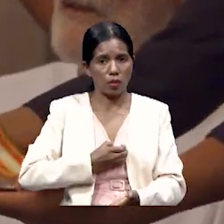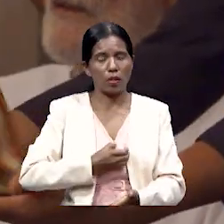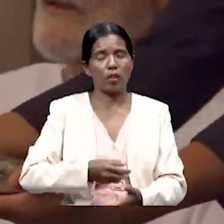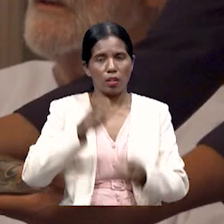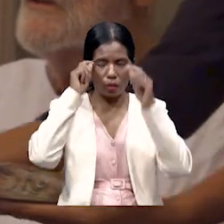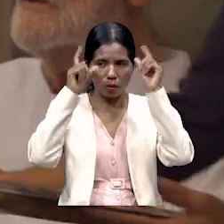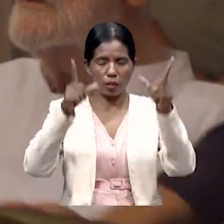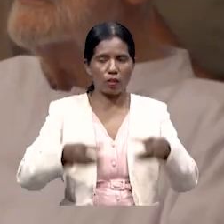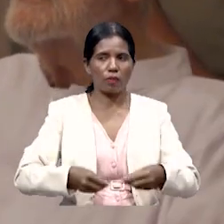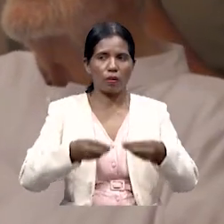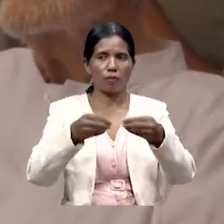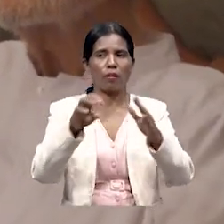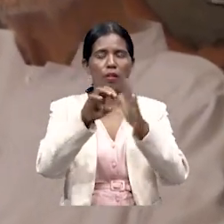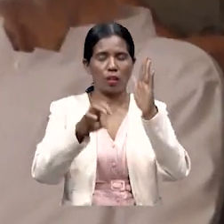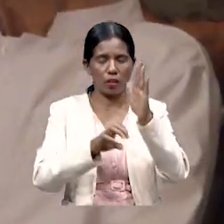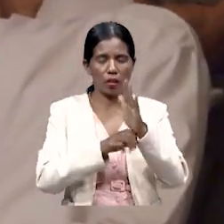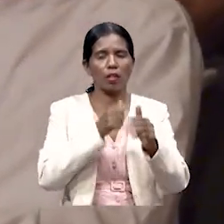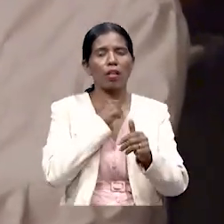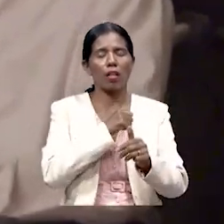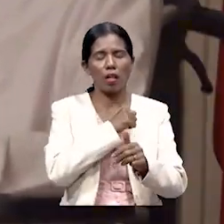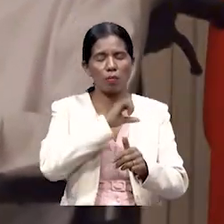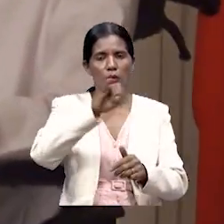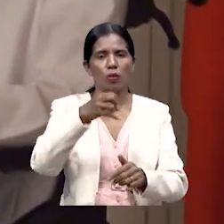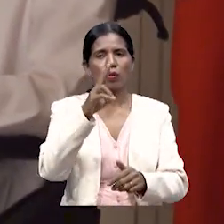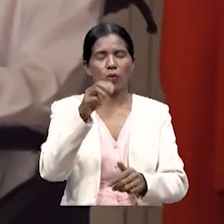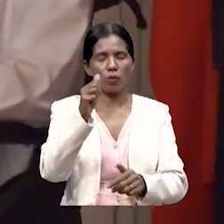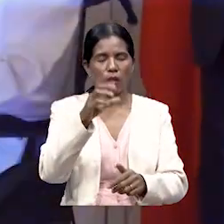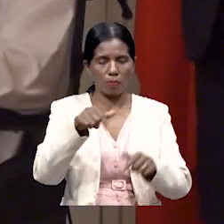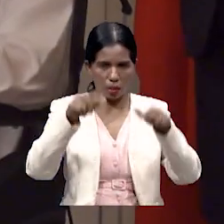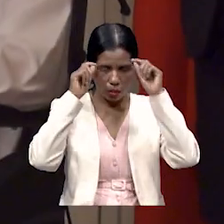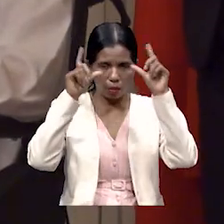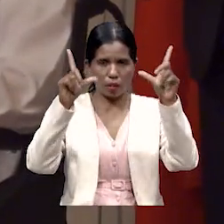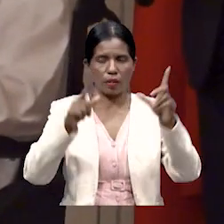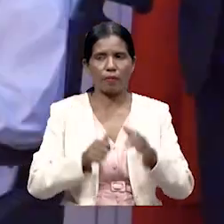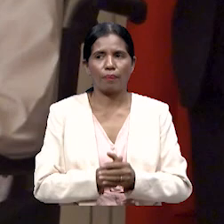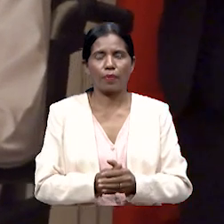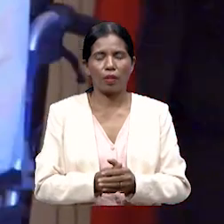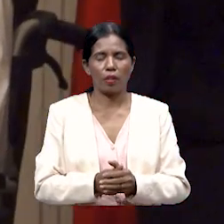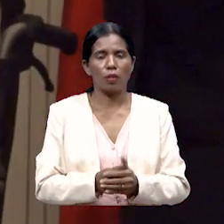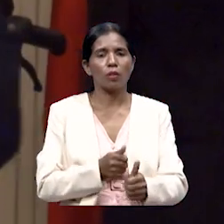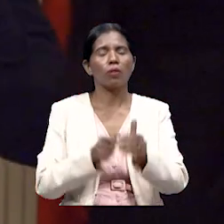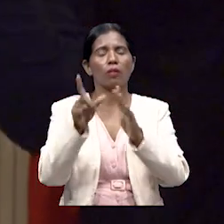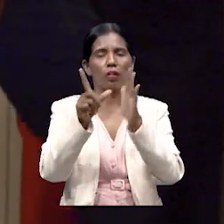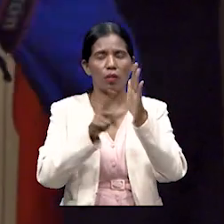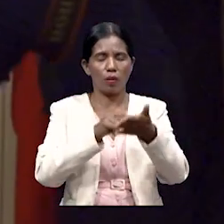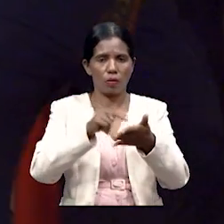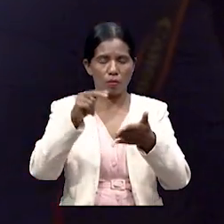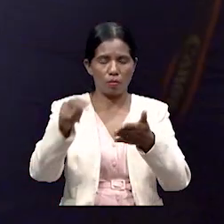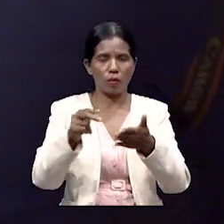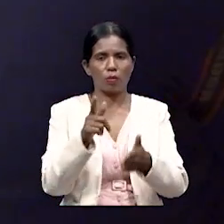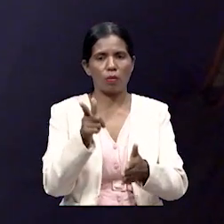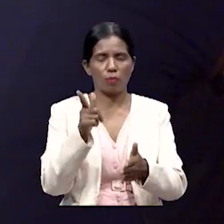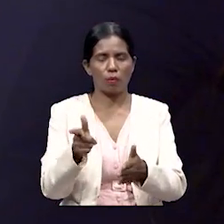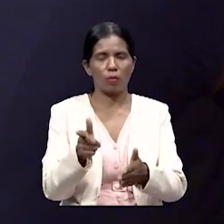ne nuda reconhecimento estado a Padre João Filgueiras nia dedicação ba Timor-Leste. Tuir decreto-lei número 20/2022, lorong